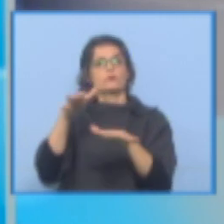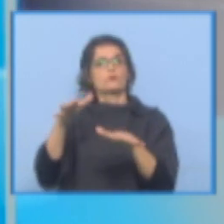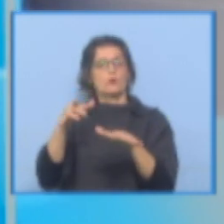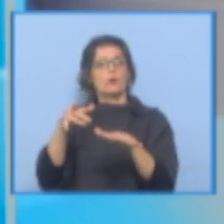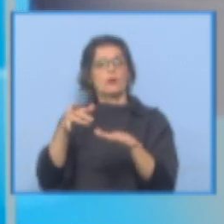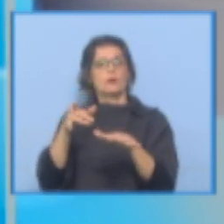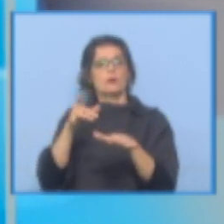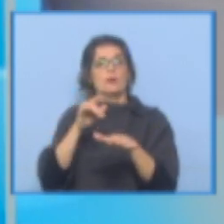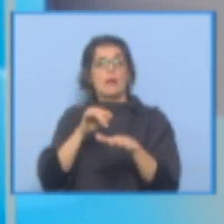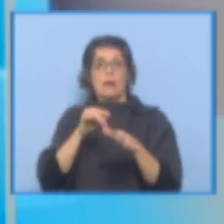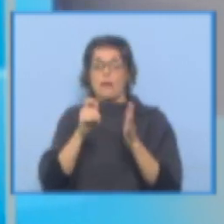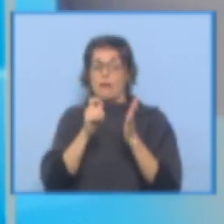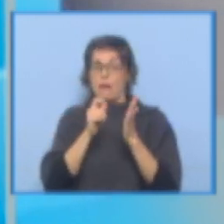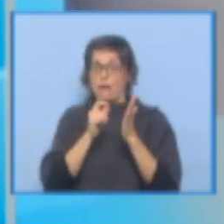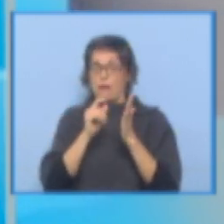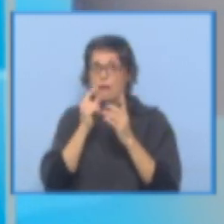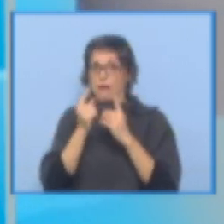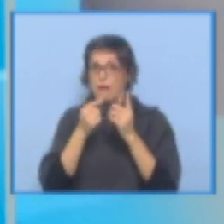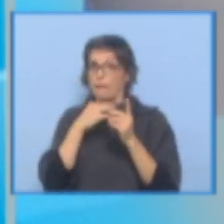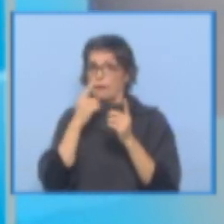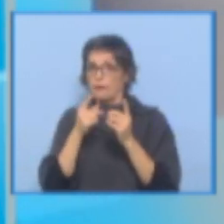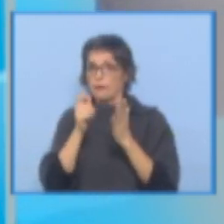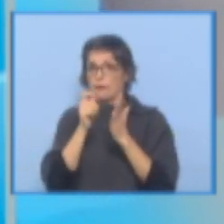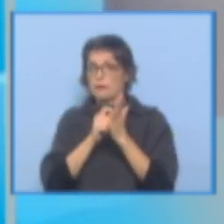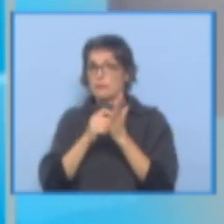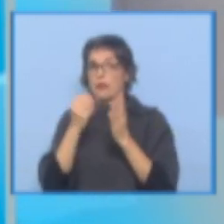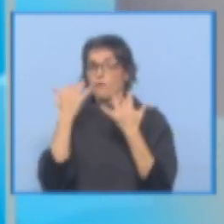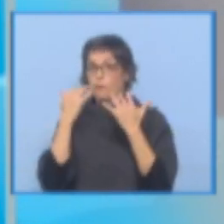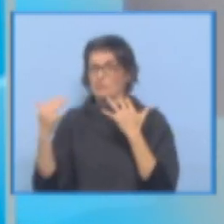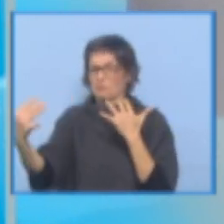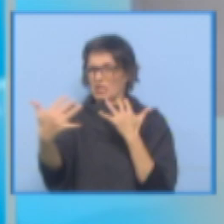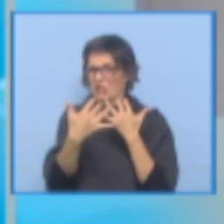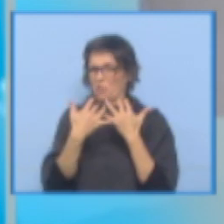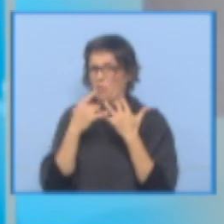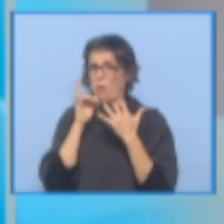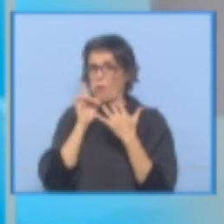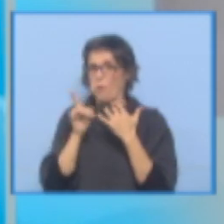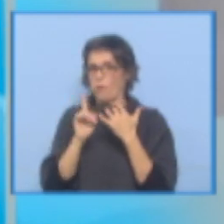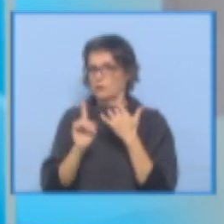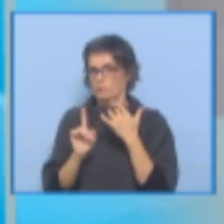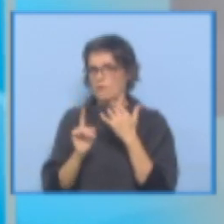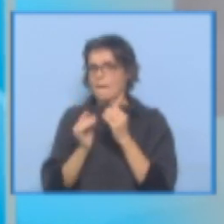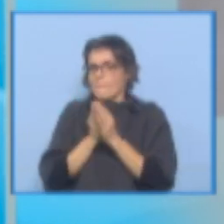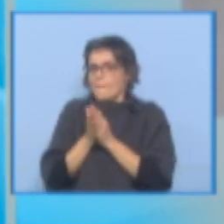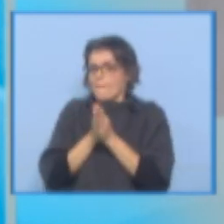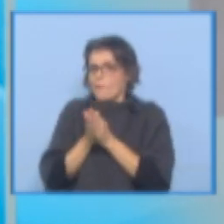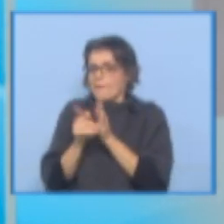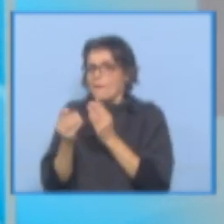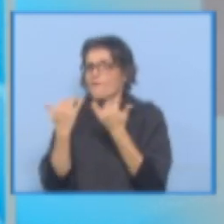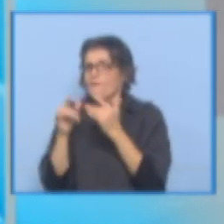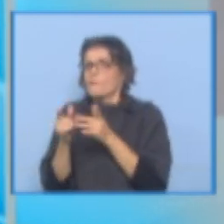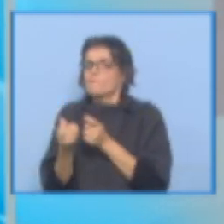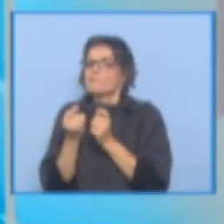Patriarca diz mesmo não recolhendo fraudulentamente, não manipulando depois